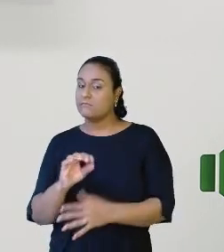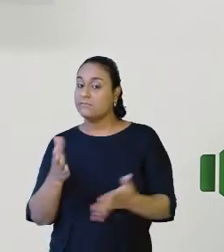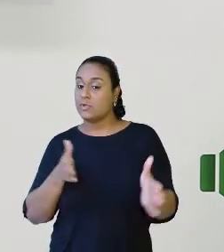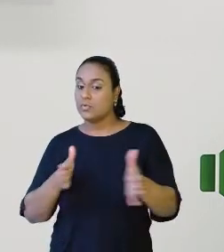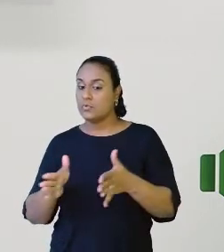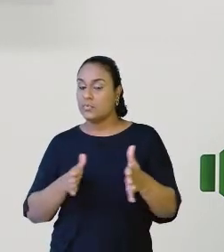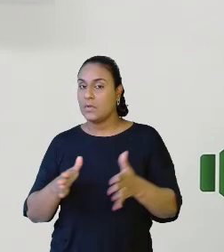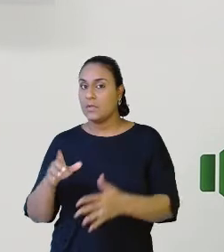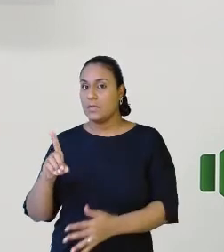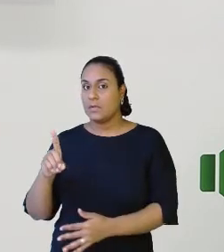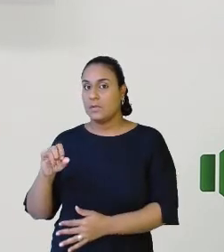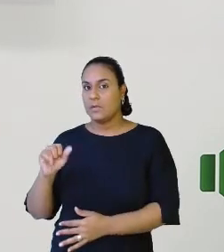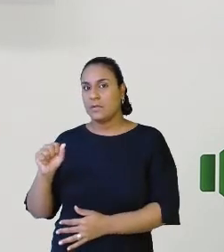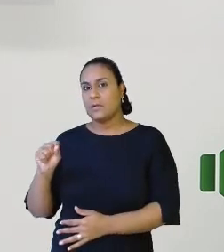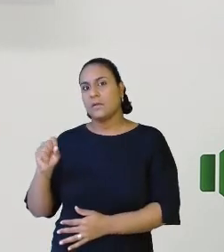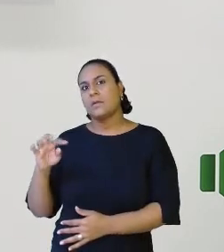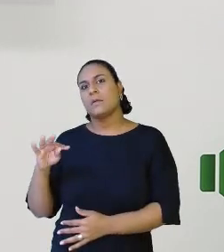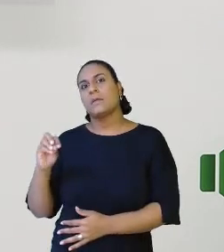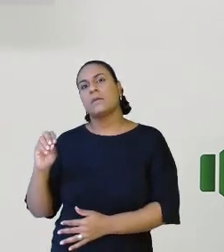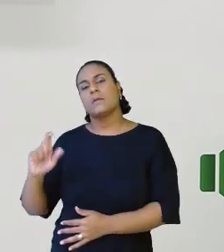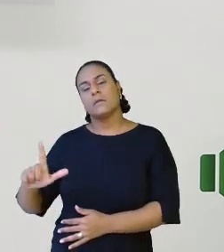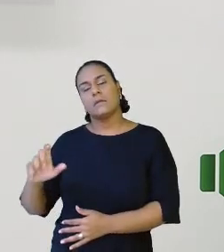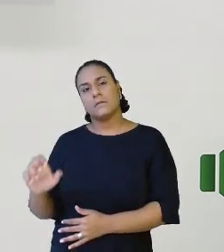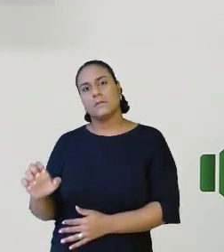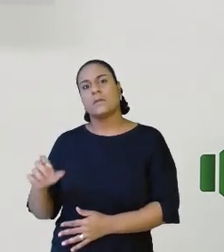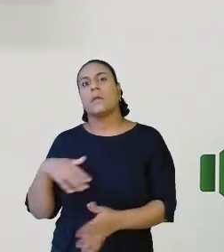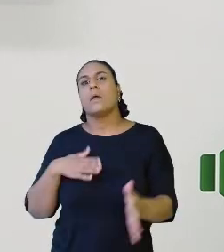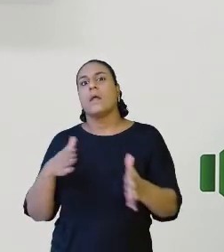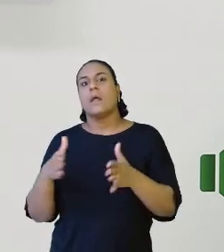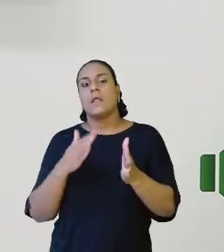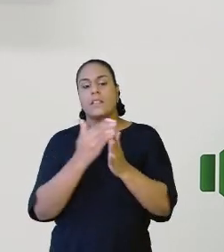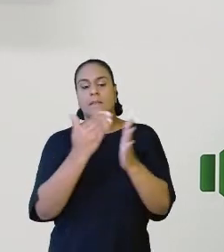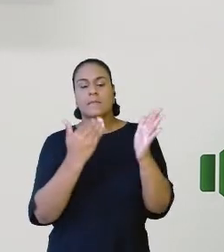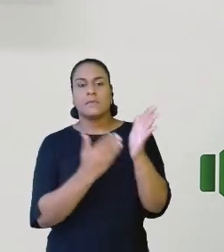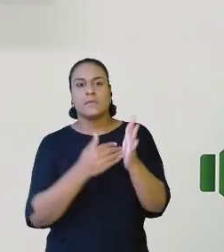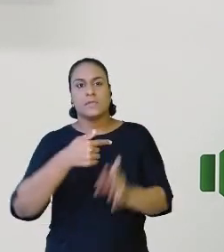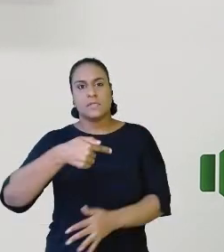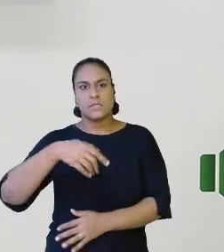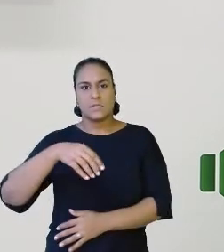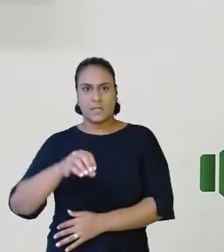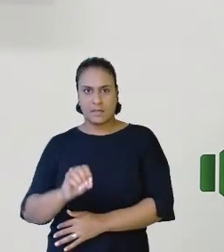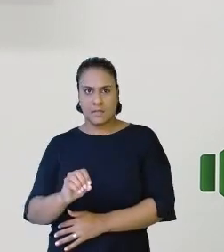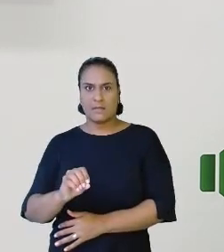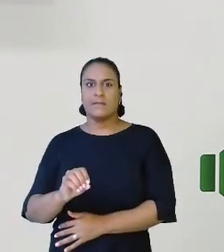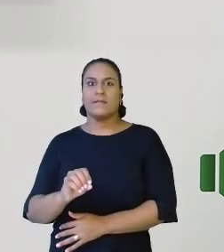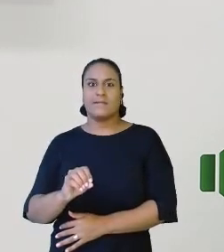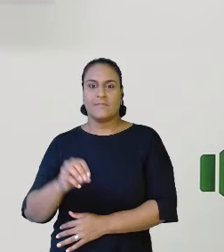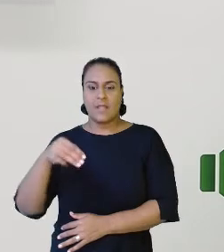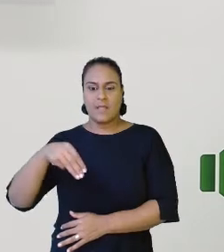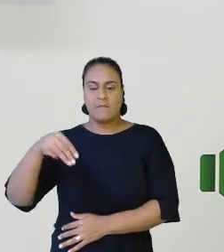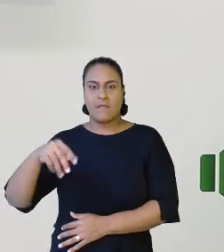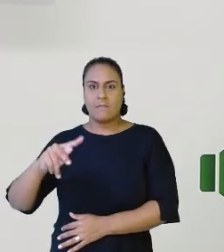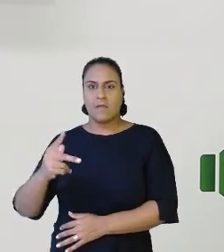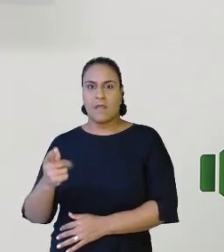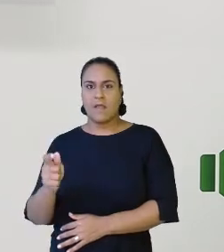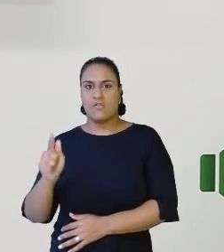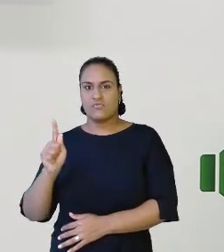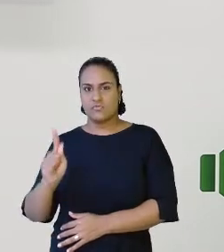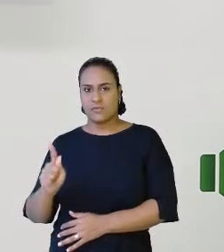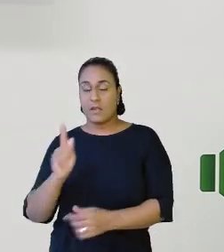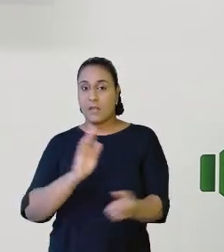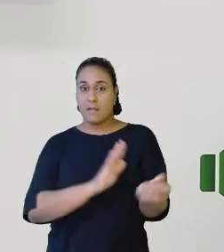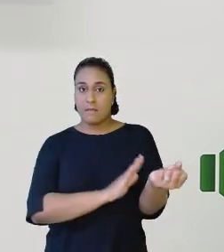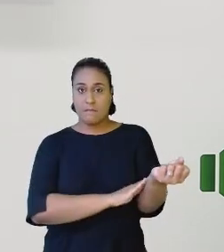Durante a diástole, a pressão diminui, ficando em torno de 70 mmHg, milímetros de mercúrio. E é chamada